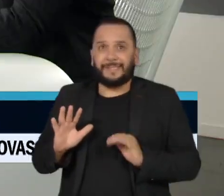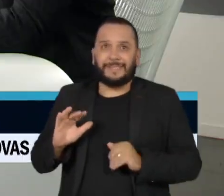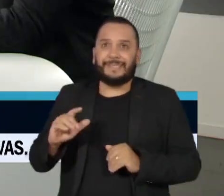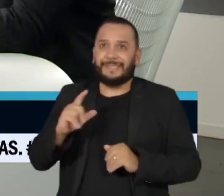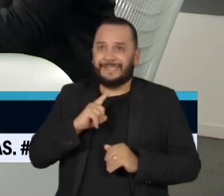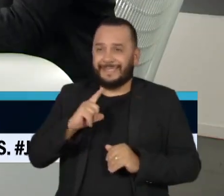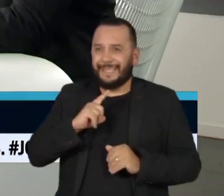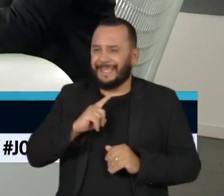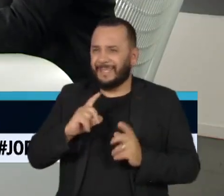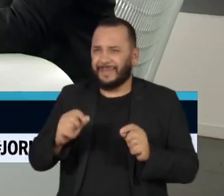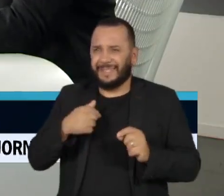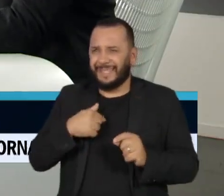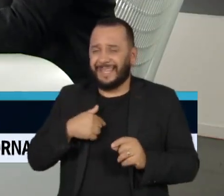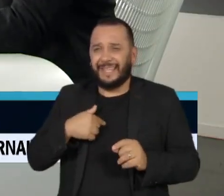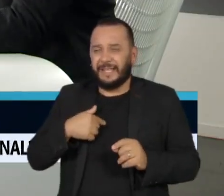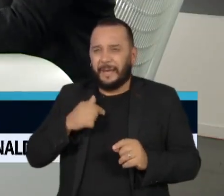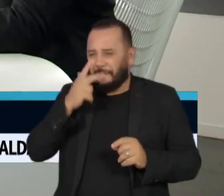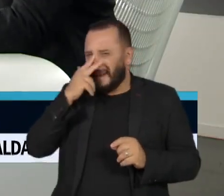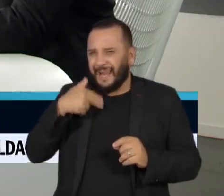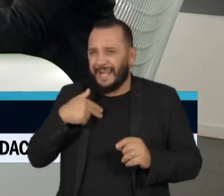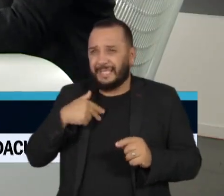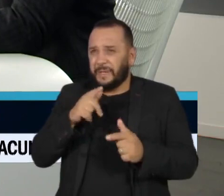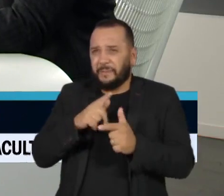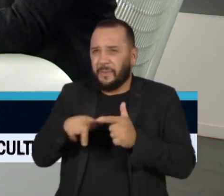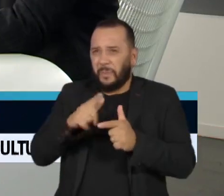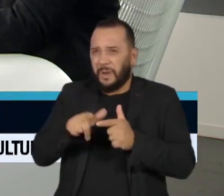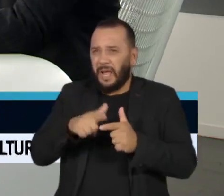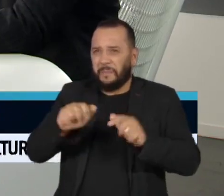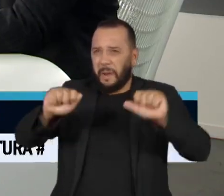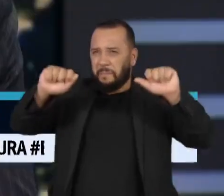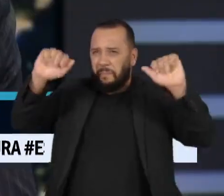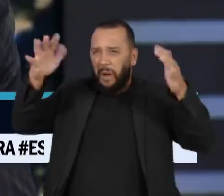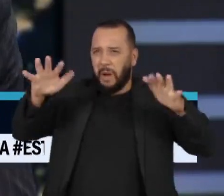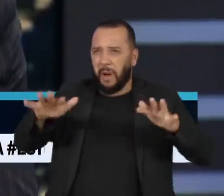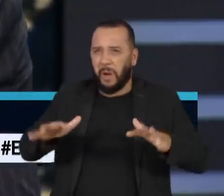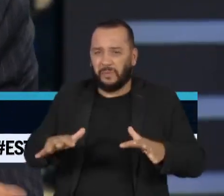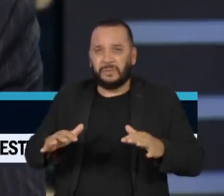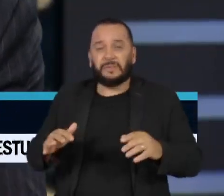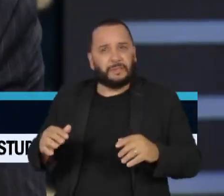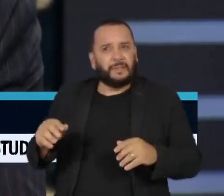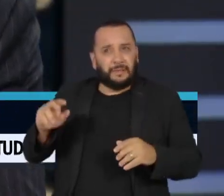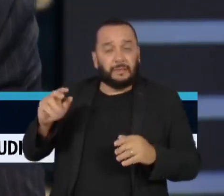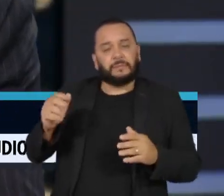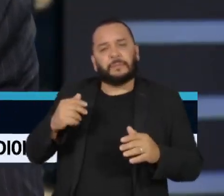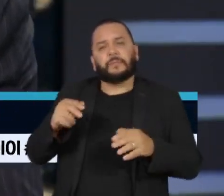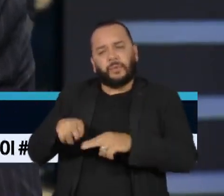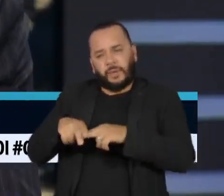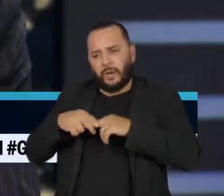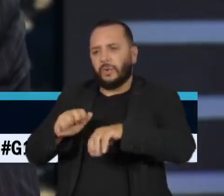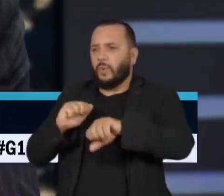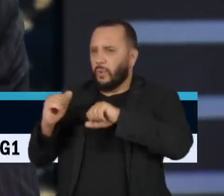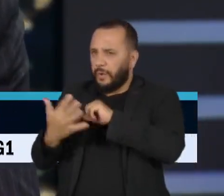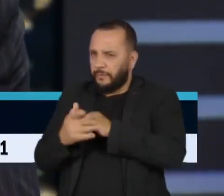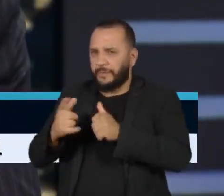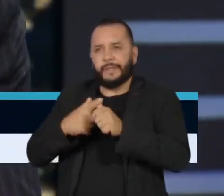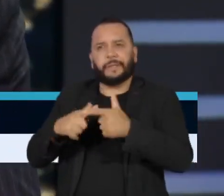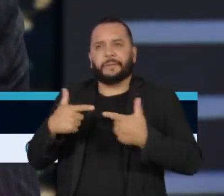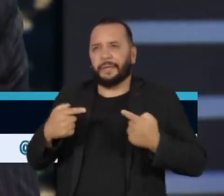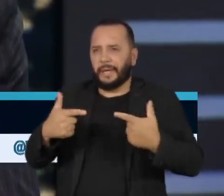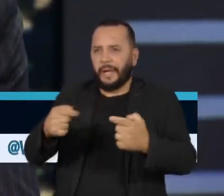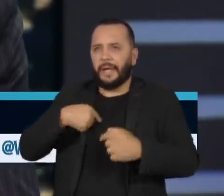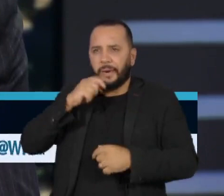tempestade perfeita né Você tem um momento de choque de oferta que nós resolveu ainda desde a questão da pandemia a questão da guerra